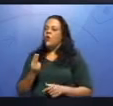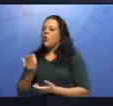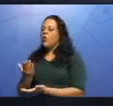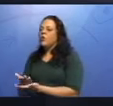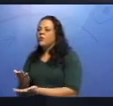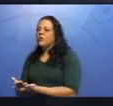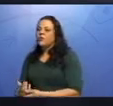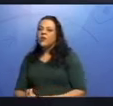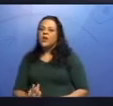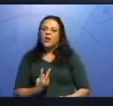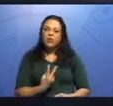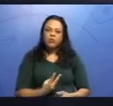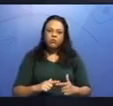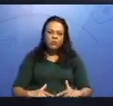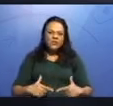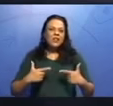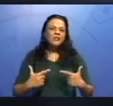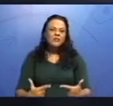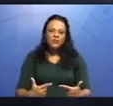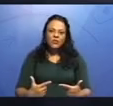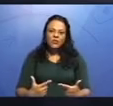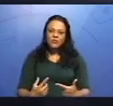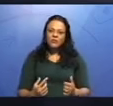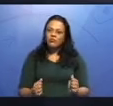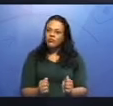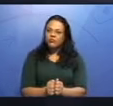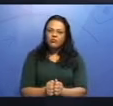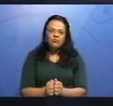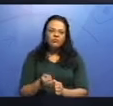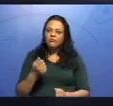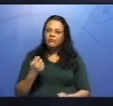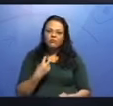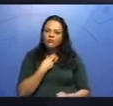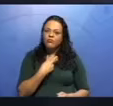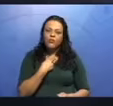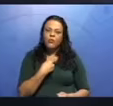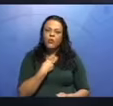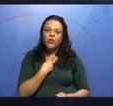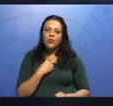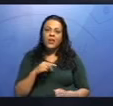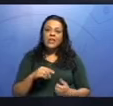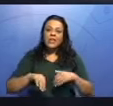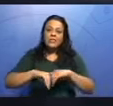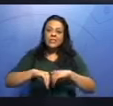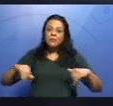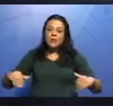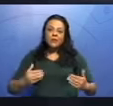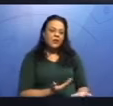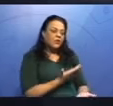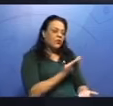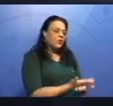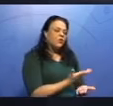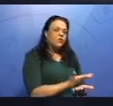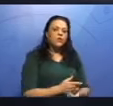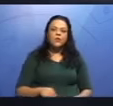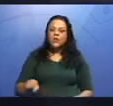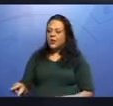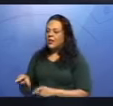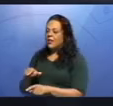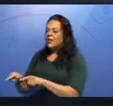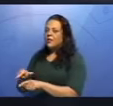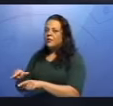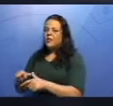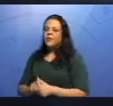de duas ações ocorrerem ao mesmo tempo: estudar e trabalhar. São contextos diferentes. A vírgula separa a